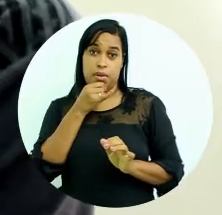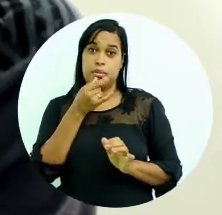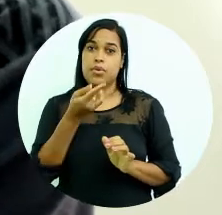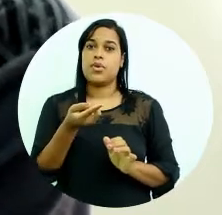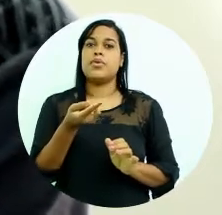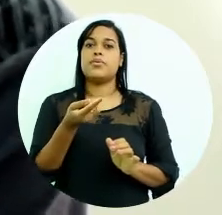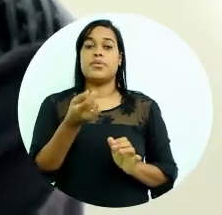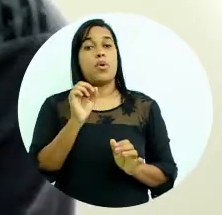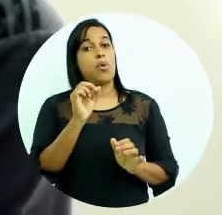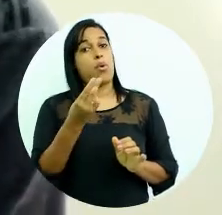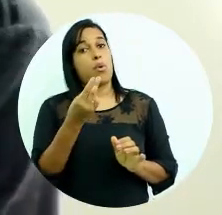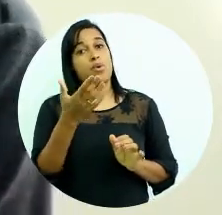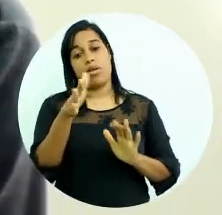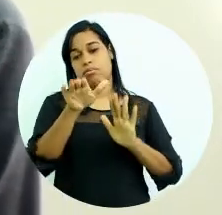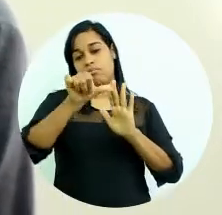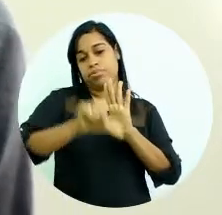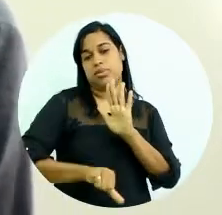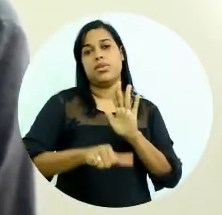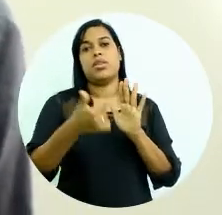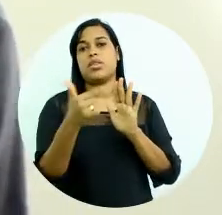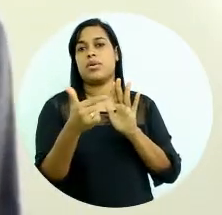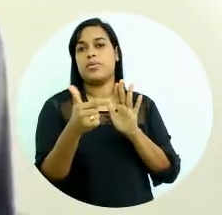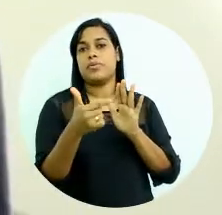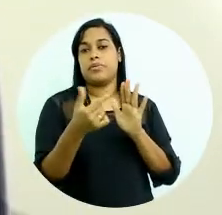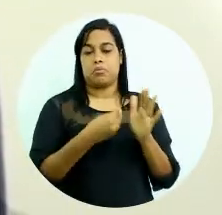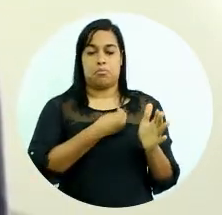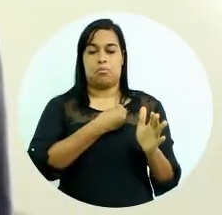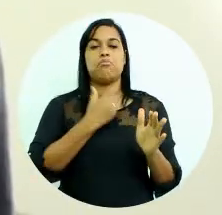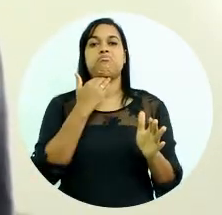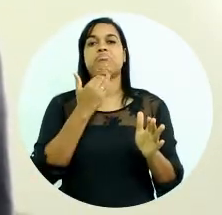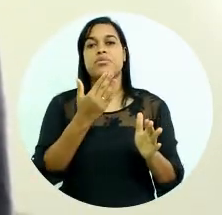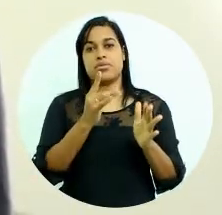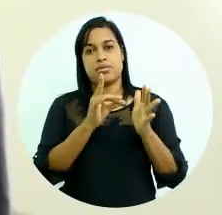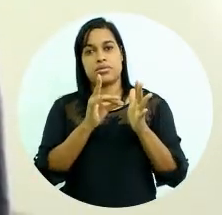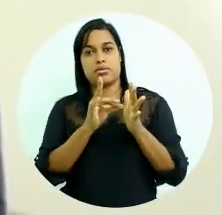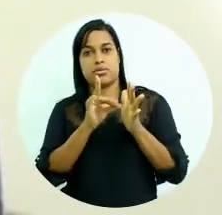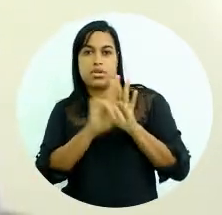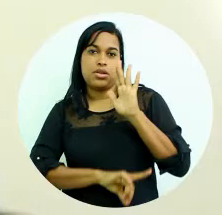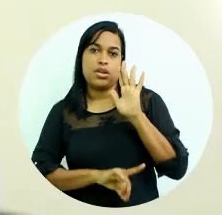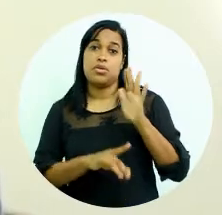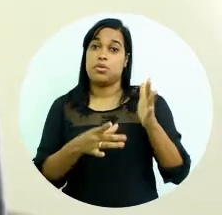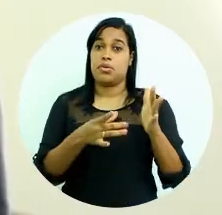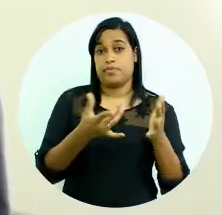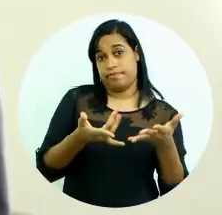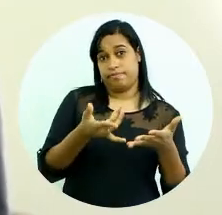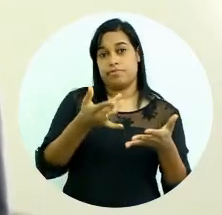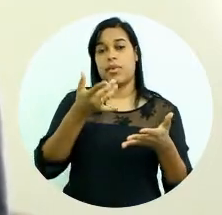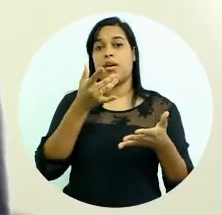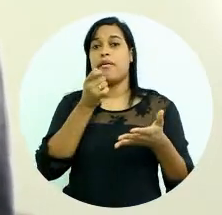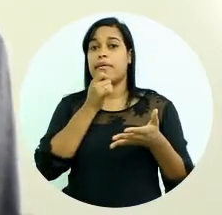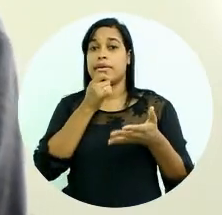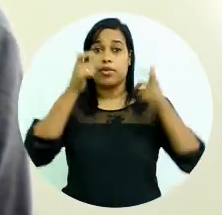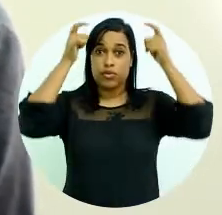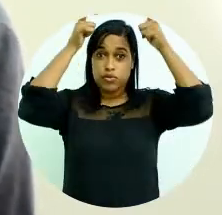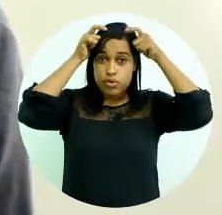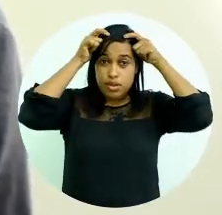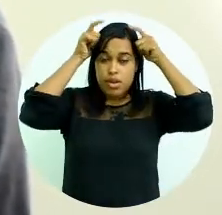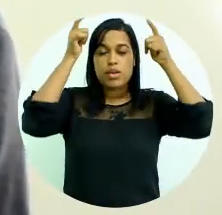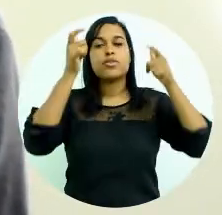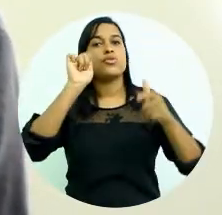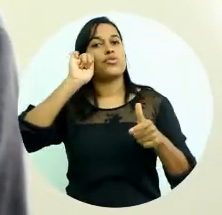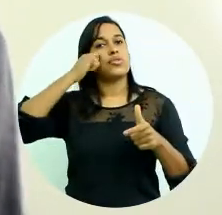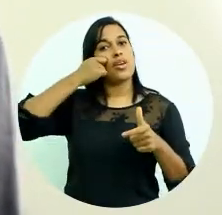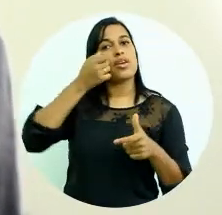seus inimigos ou aqueles que eram inferiores, que não mereciam nem a vida. Os judeus, os negros,